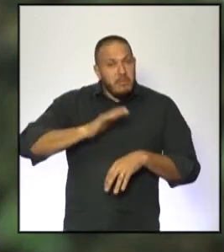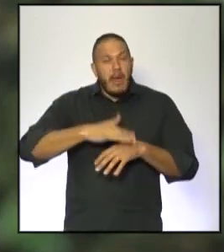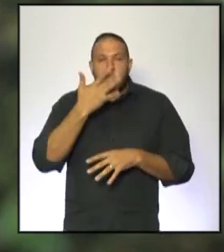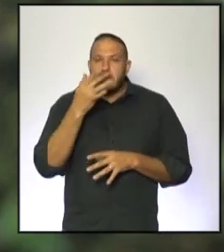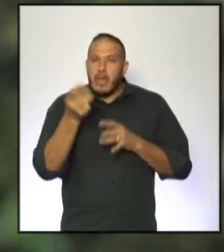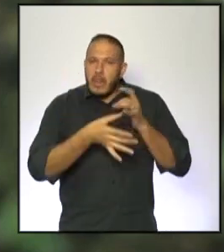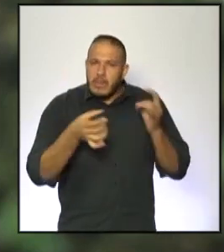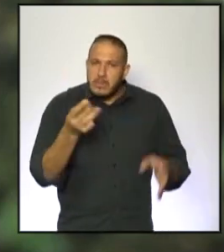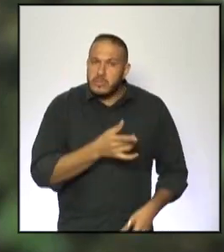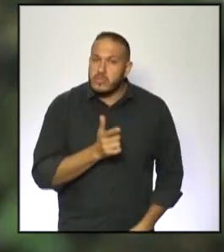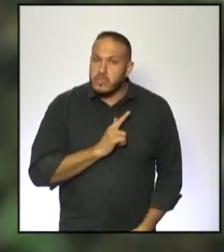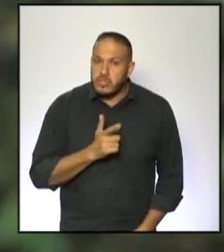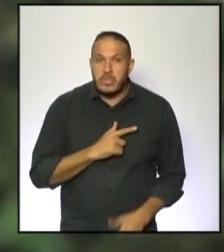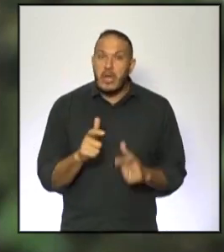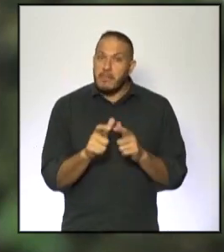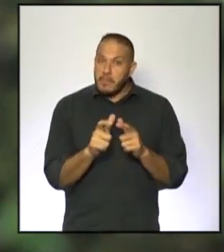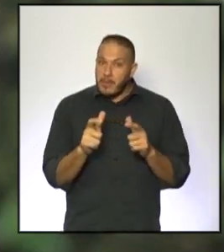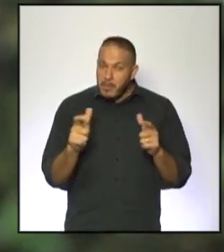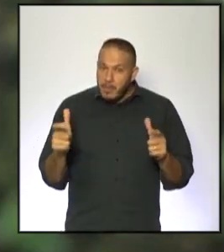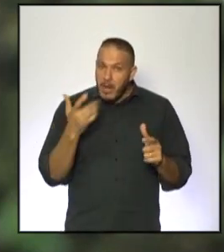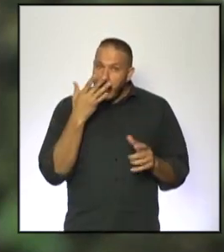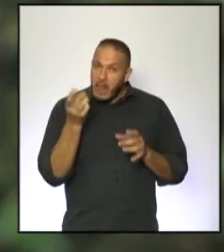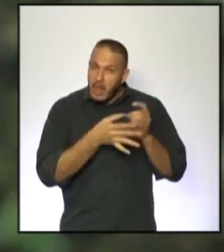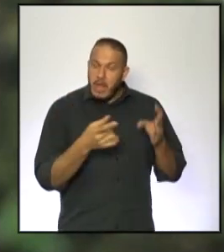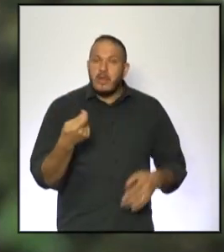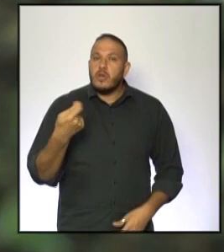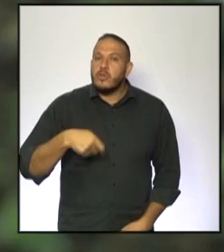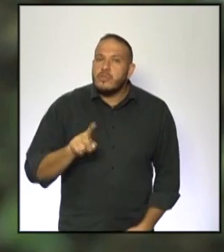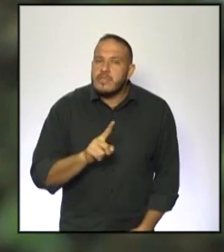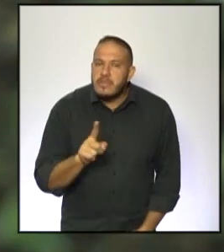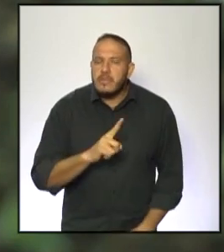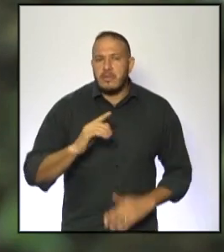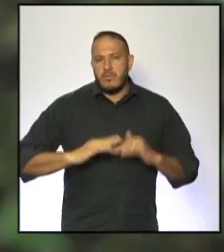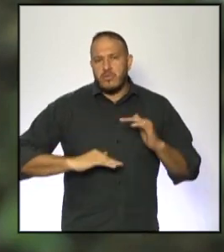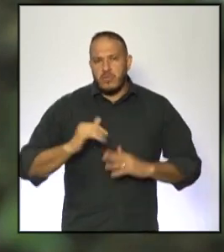gera. E a maior parte desse lixo nem precisava ser produzido.